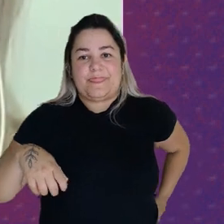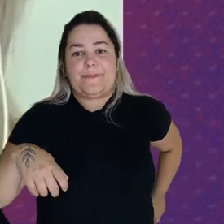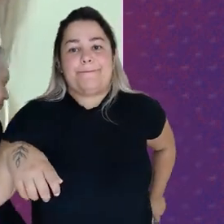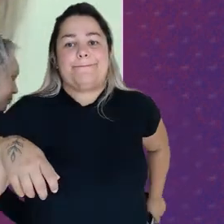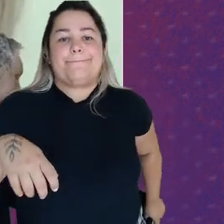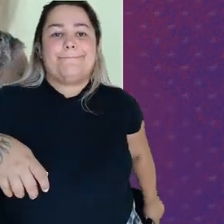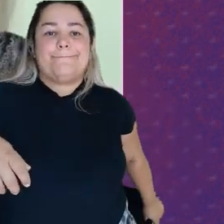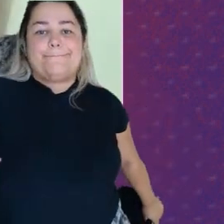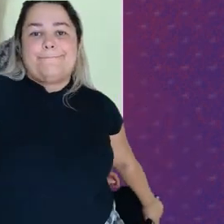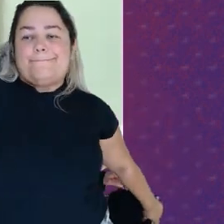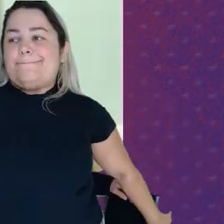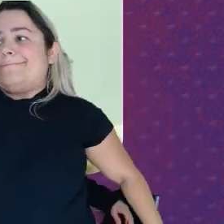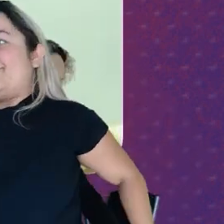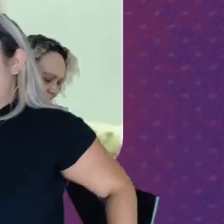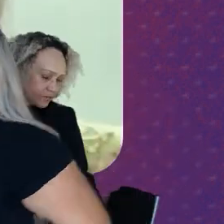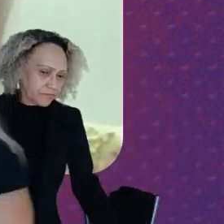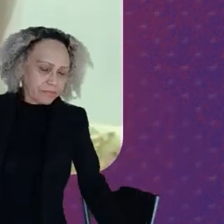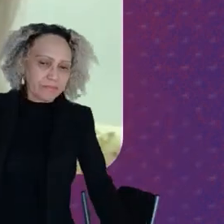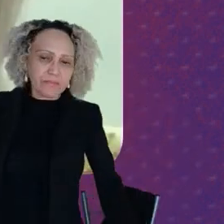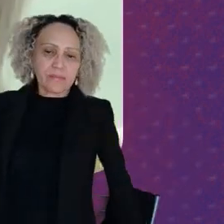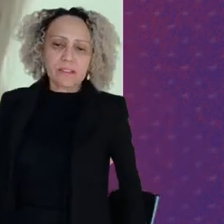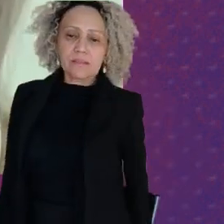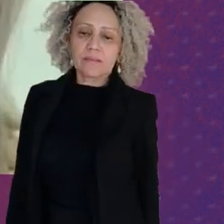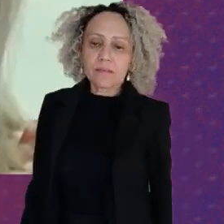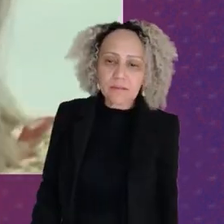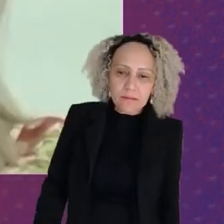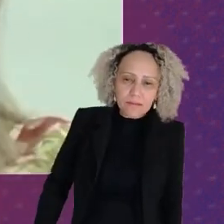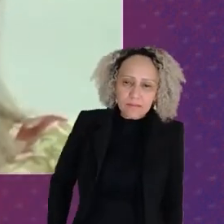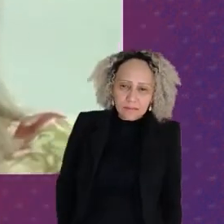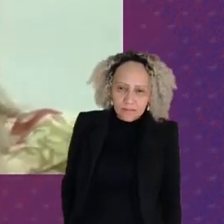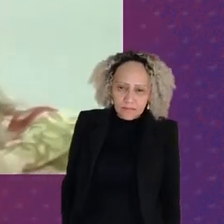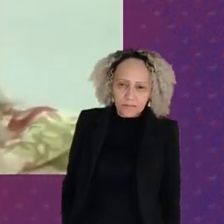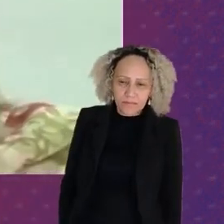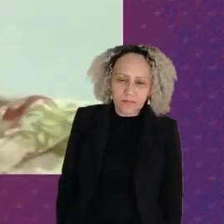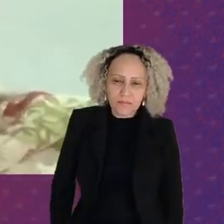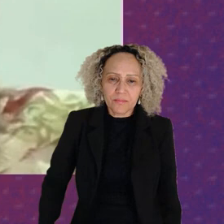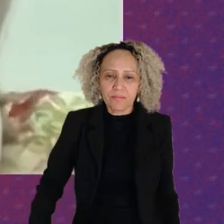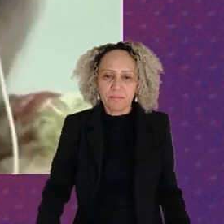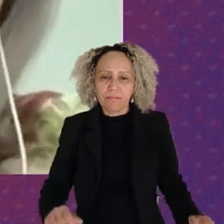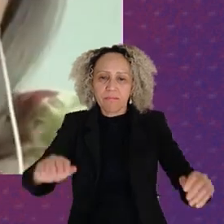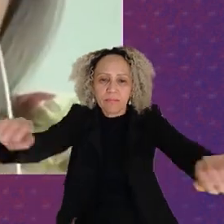de uma relação sexual ou contato não desejado.